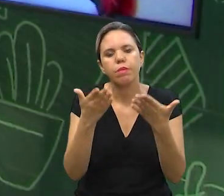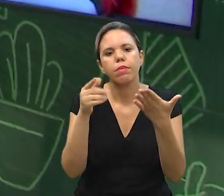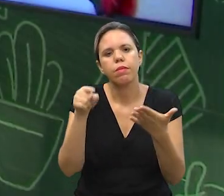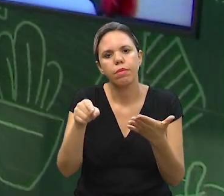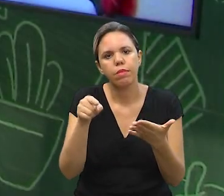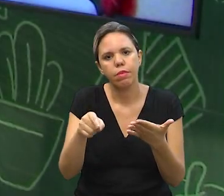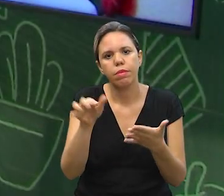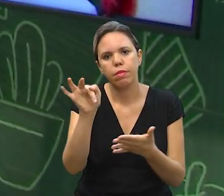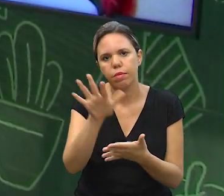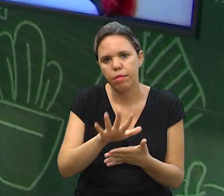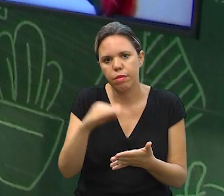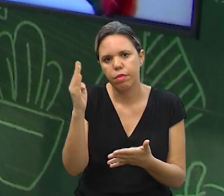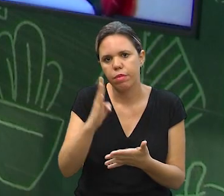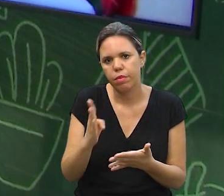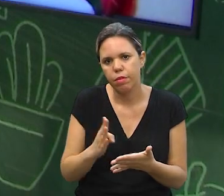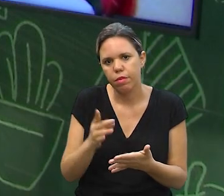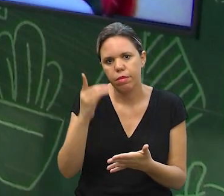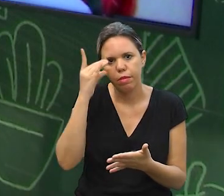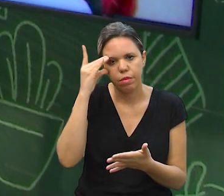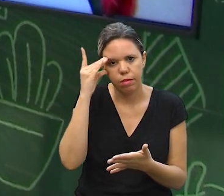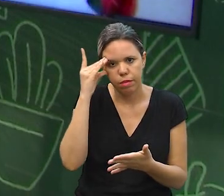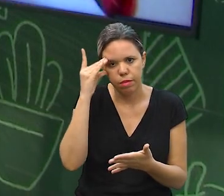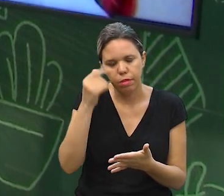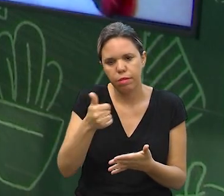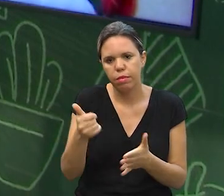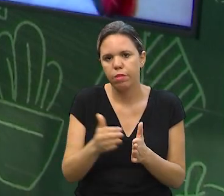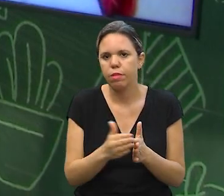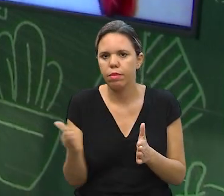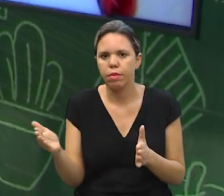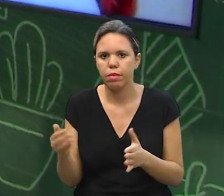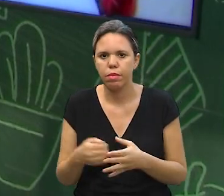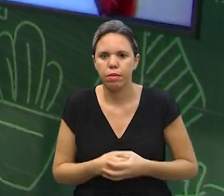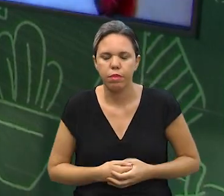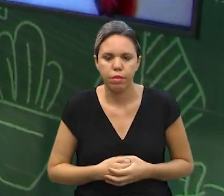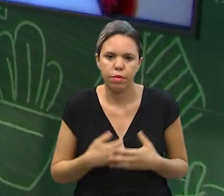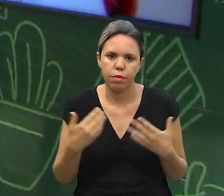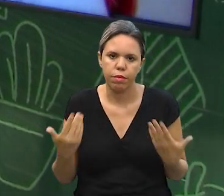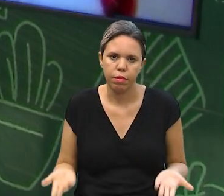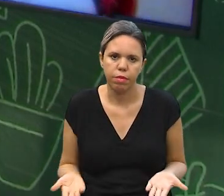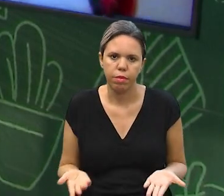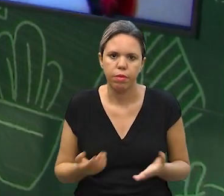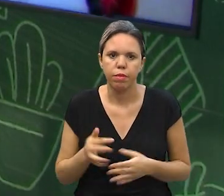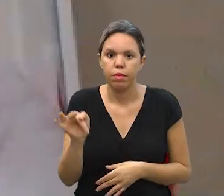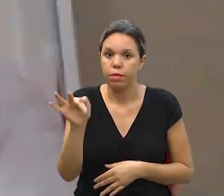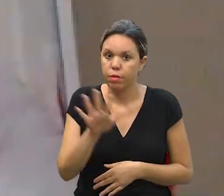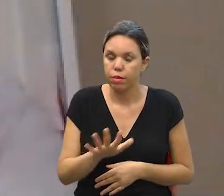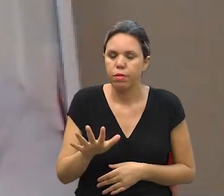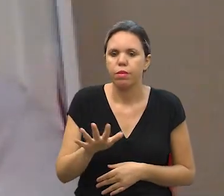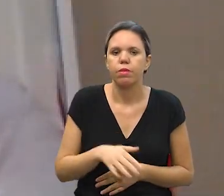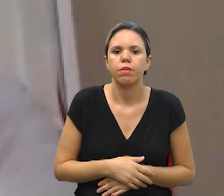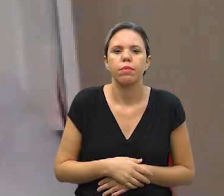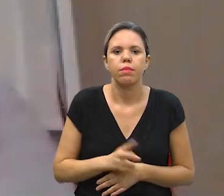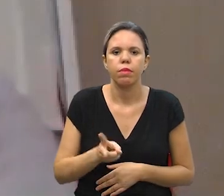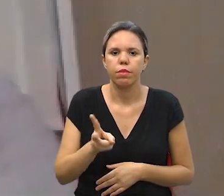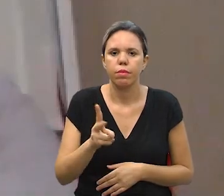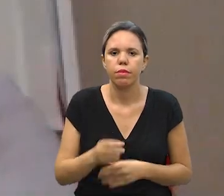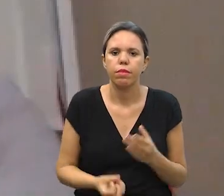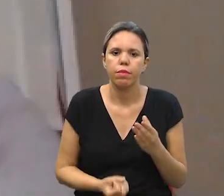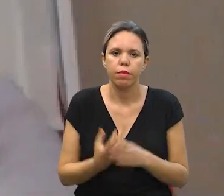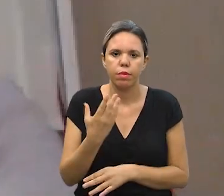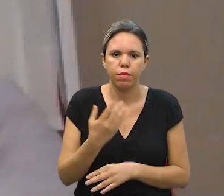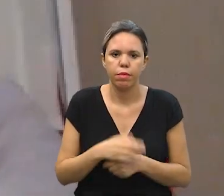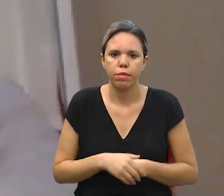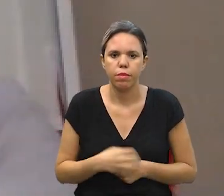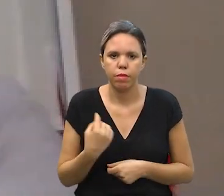aí a Federação Brasileira de Síndrome de Down essa primeira edição? Então, a federação sempre